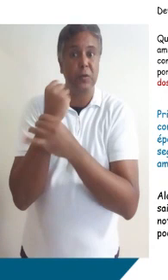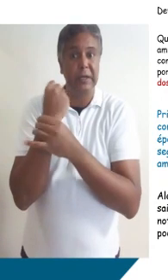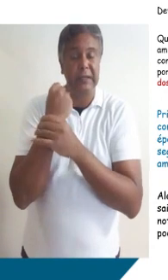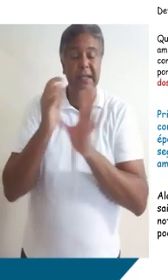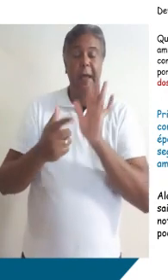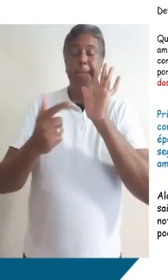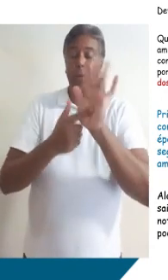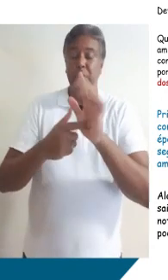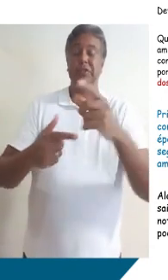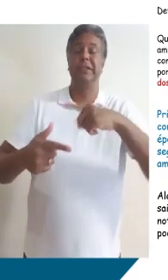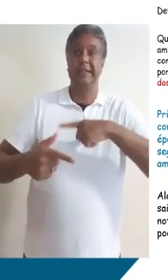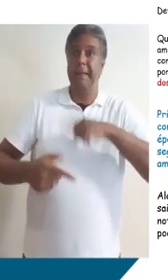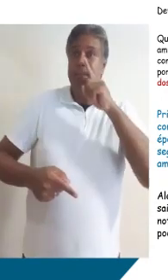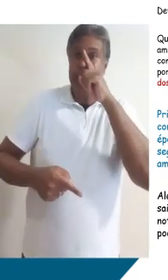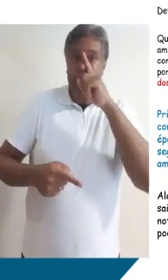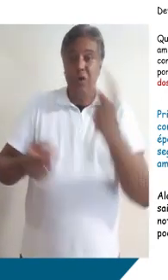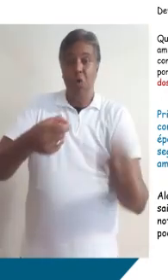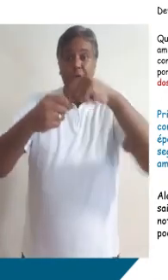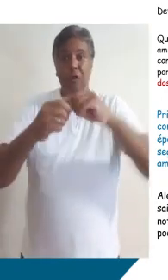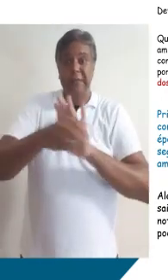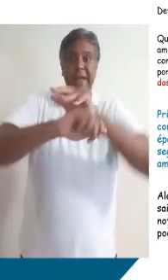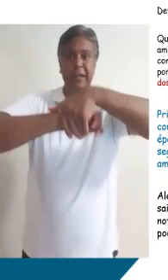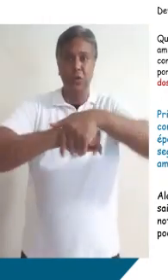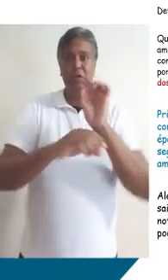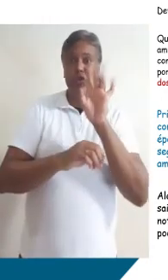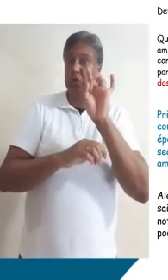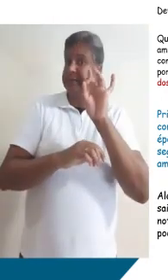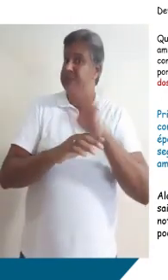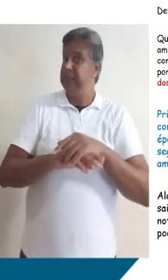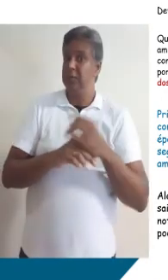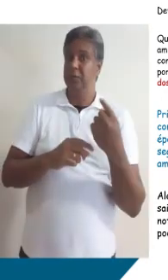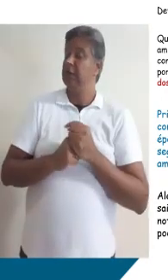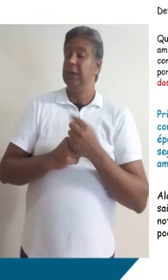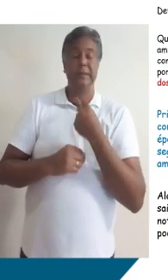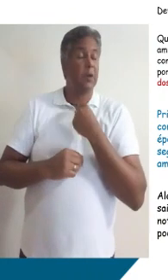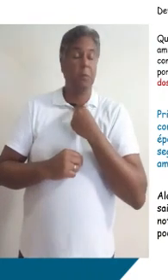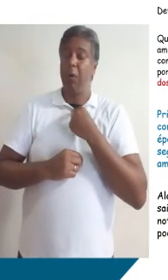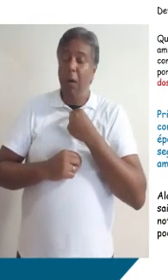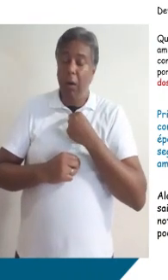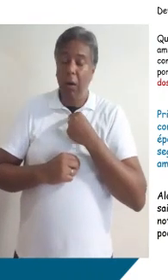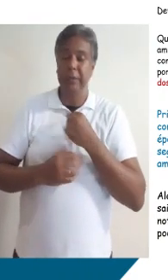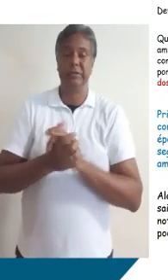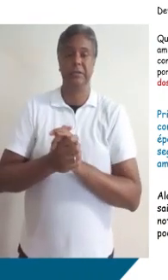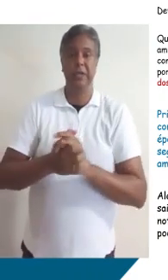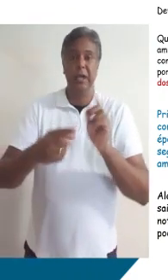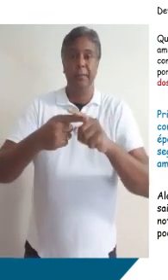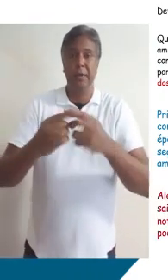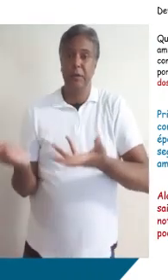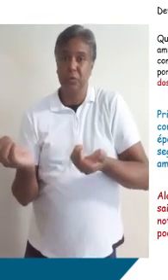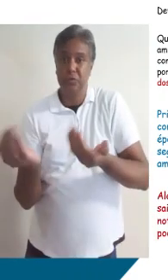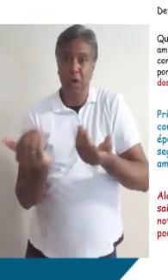solitárias. De fato, voltar à noite do programa sem companhia pode ser uma decisão ruim, que põe a integridade física e emocional do jovem em